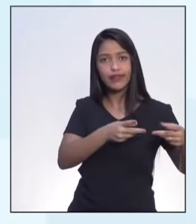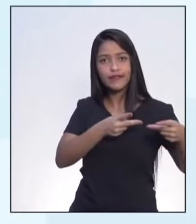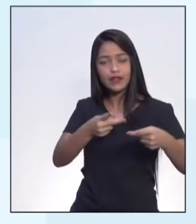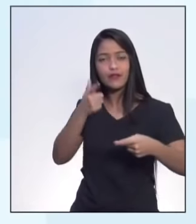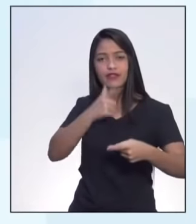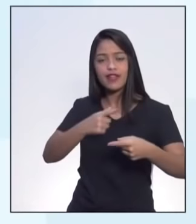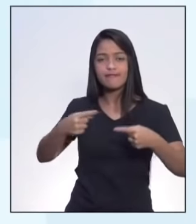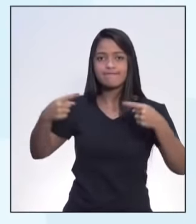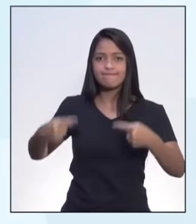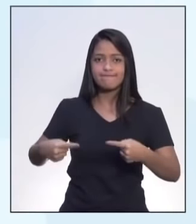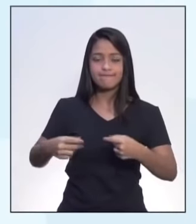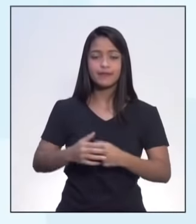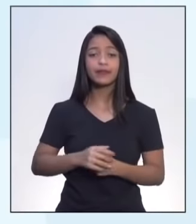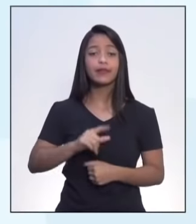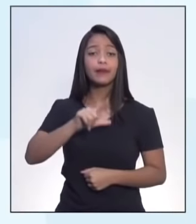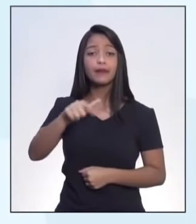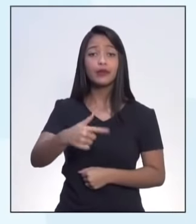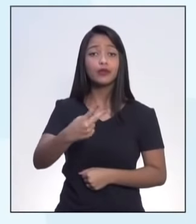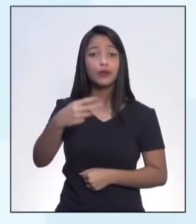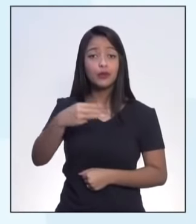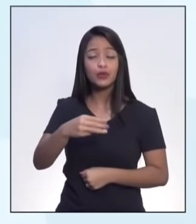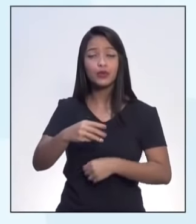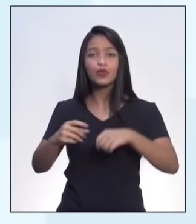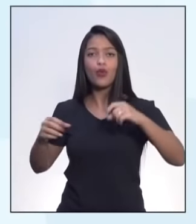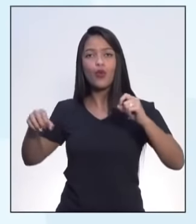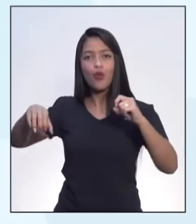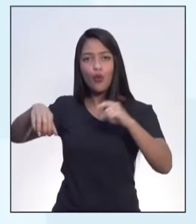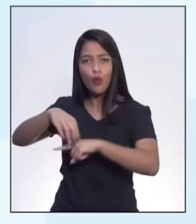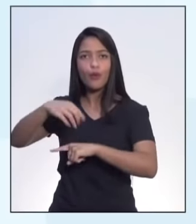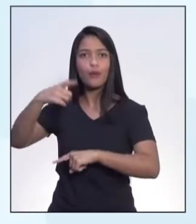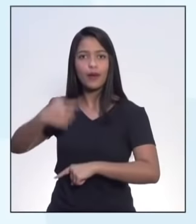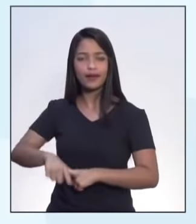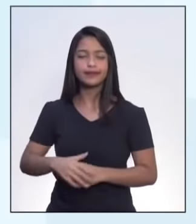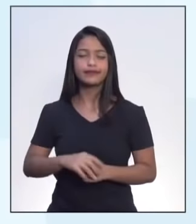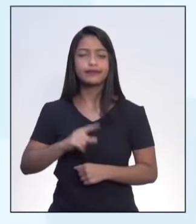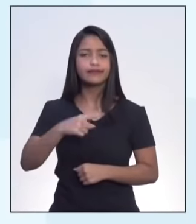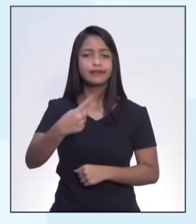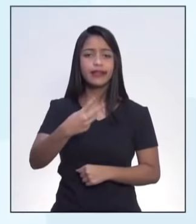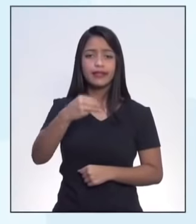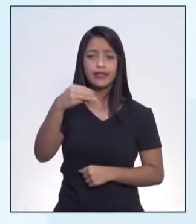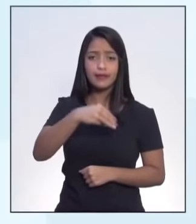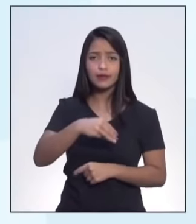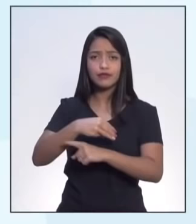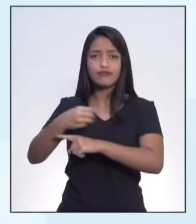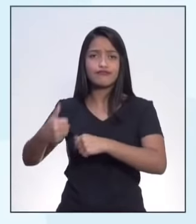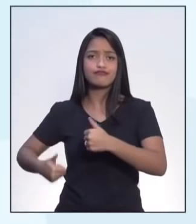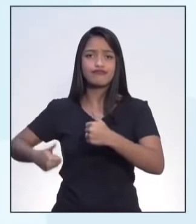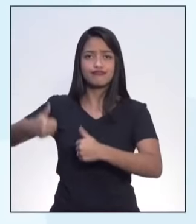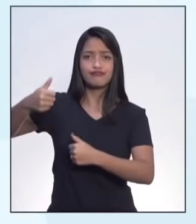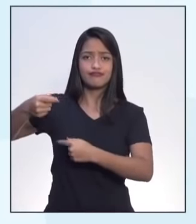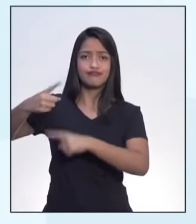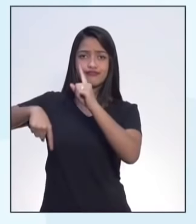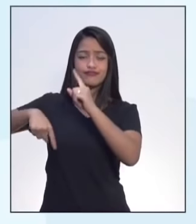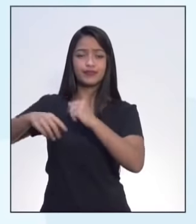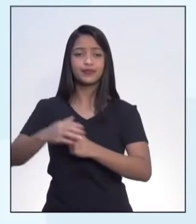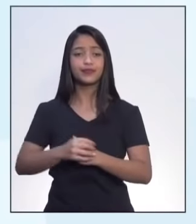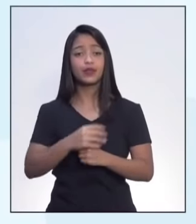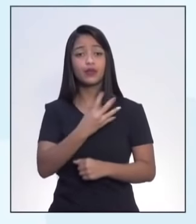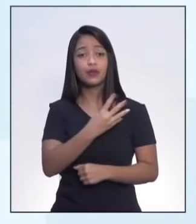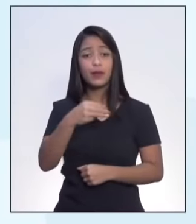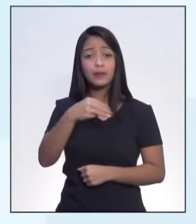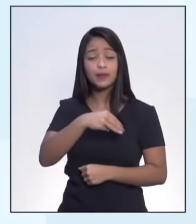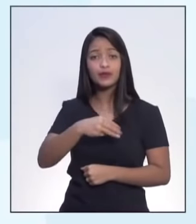mais um gol. Aos 30 minutos, o time da casa volta a ficar à frente. Aos 44 minutos, novo empate cravado